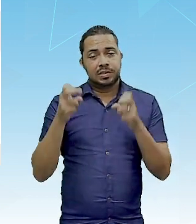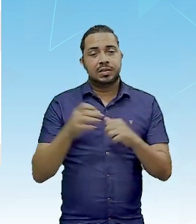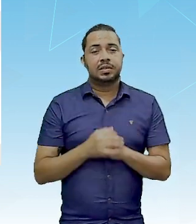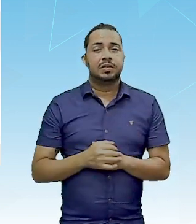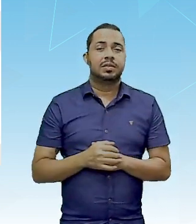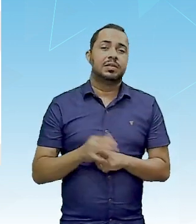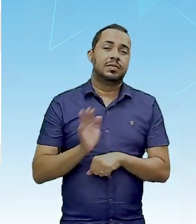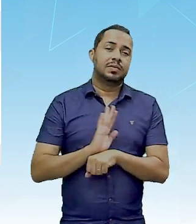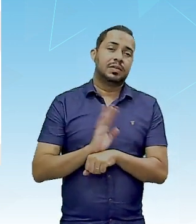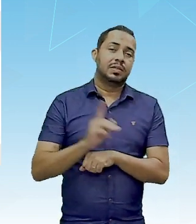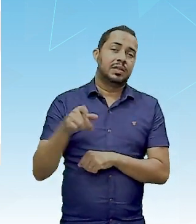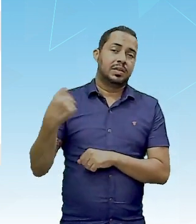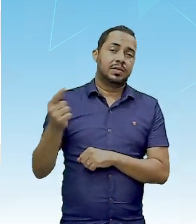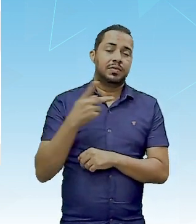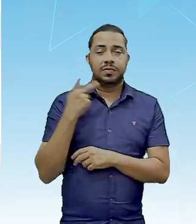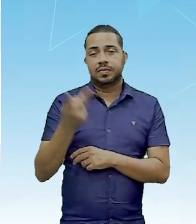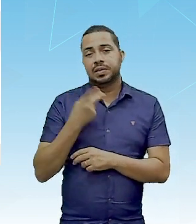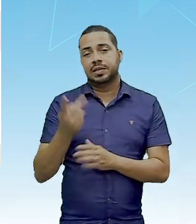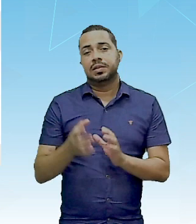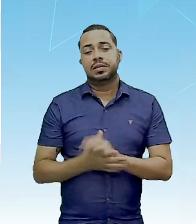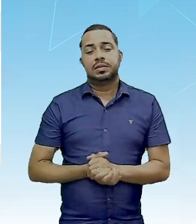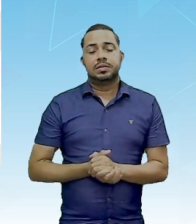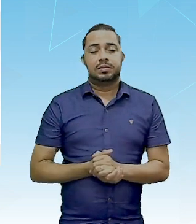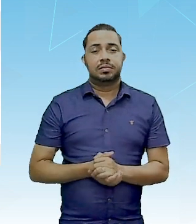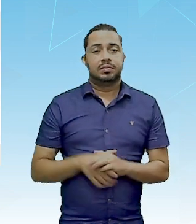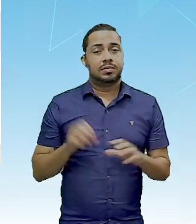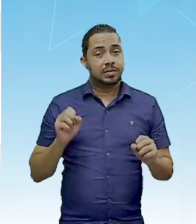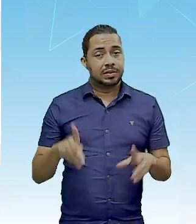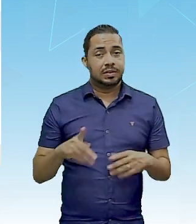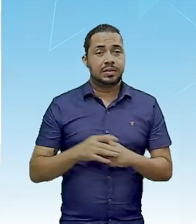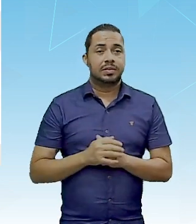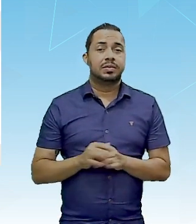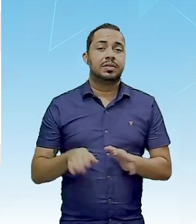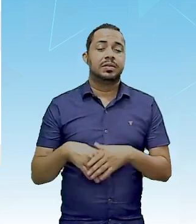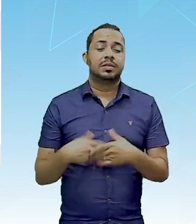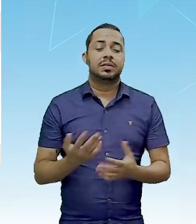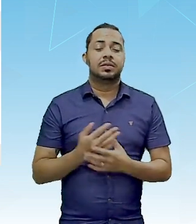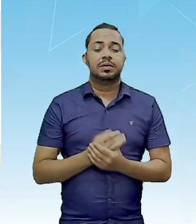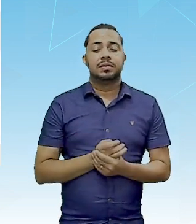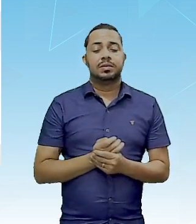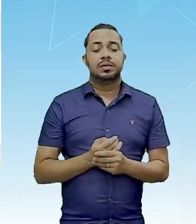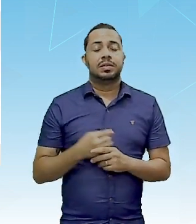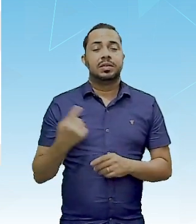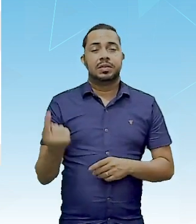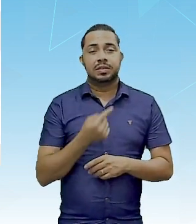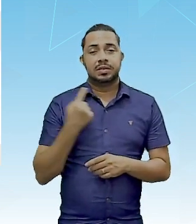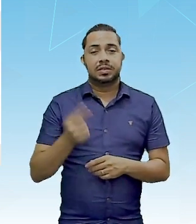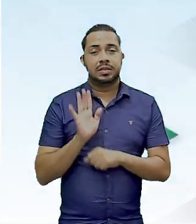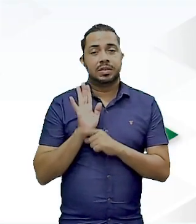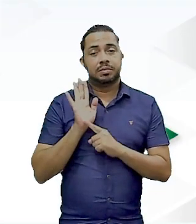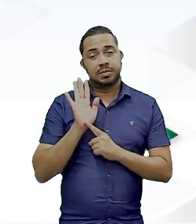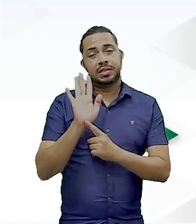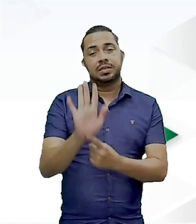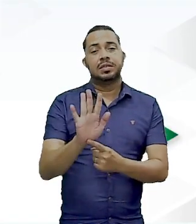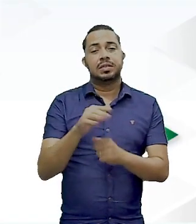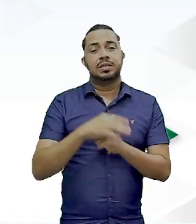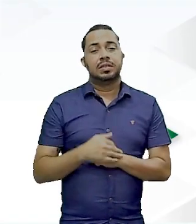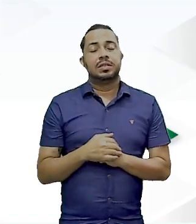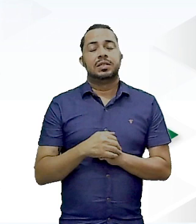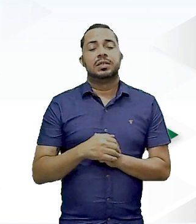próximas videoaulas vamos falar sobre ele. Certinho até aí? Então vem comigo para a gente te apresentar